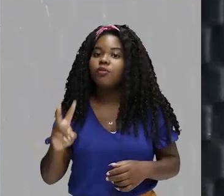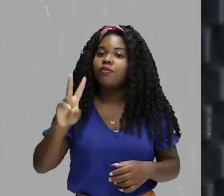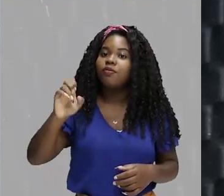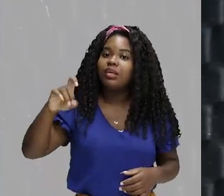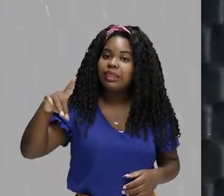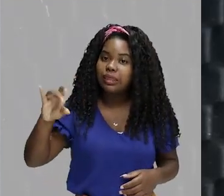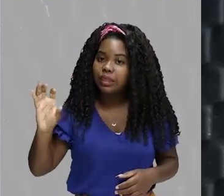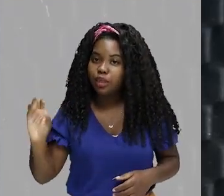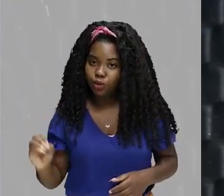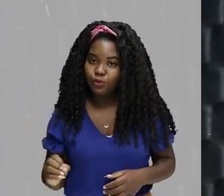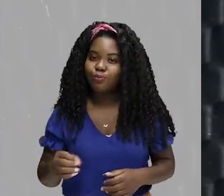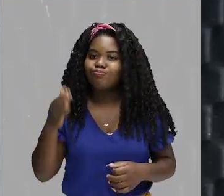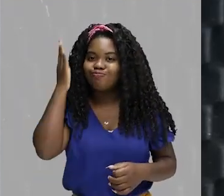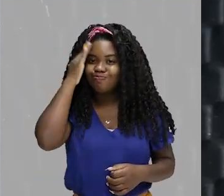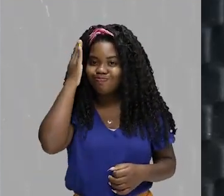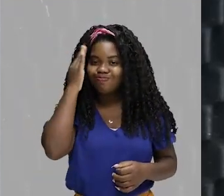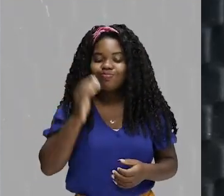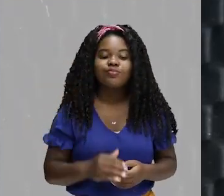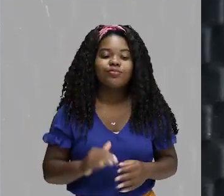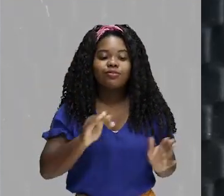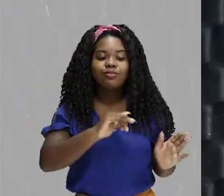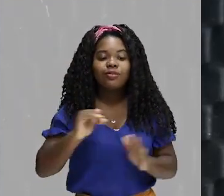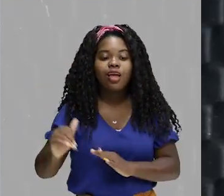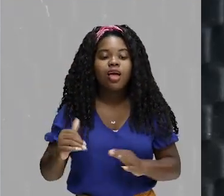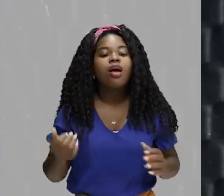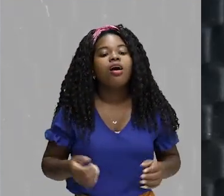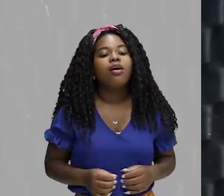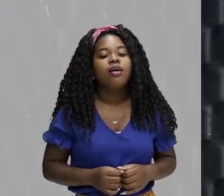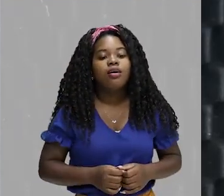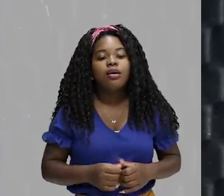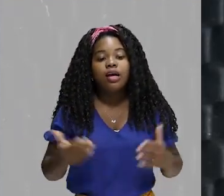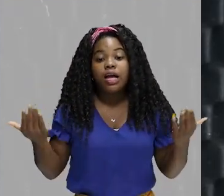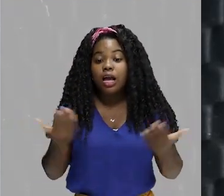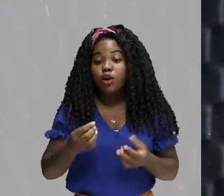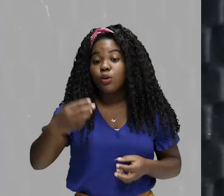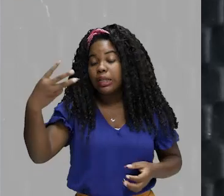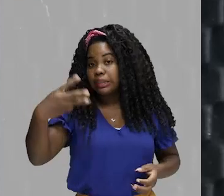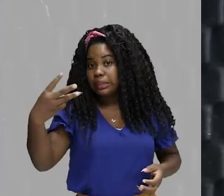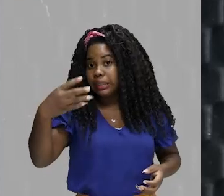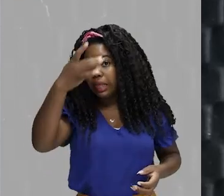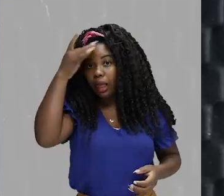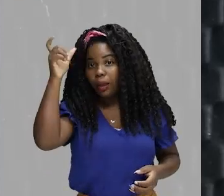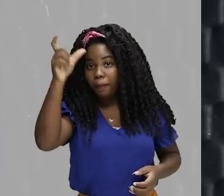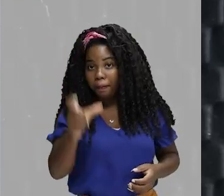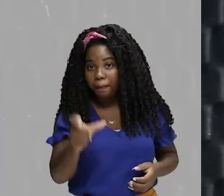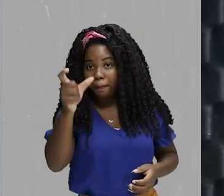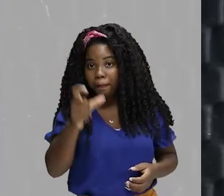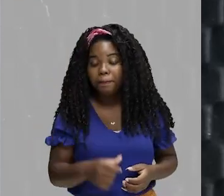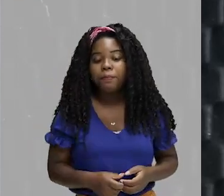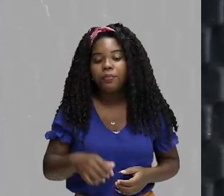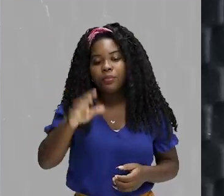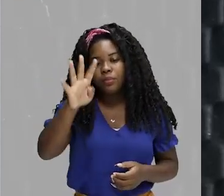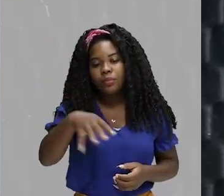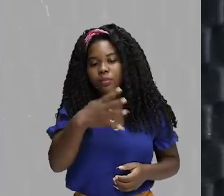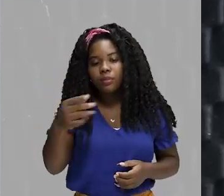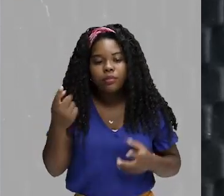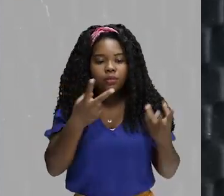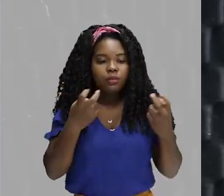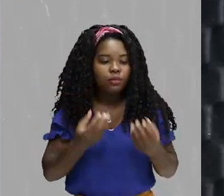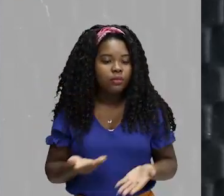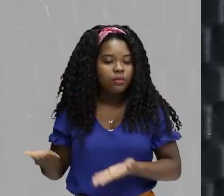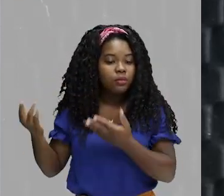vendido. Vamos agora para os de terceira conjugação. Observem que não